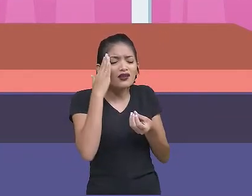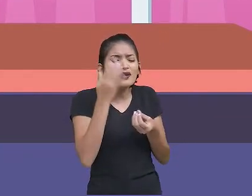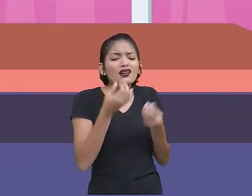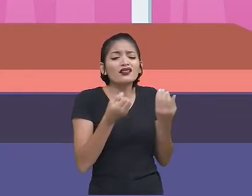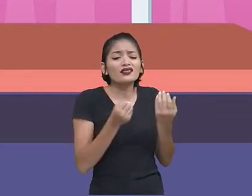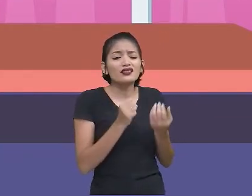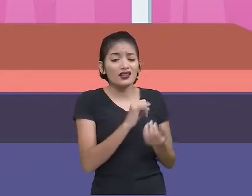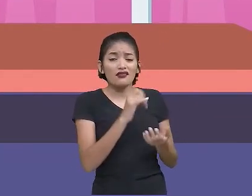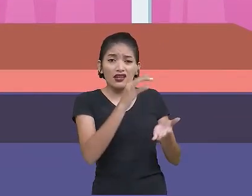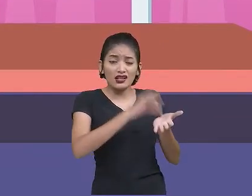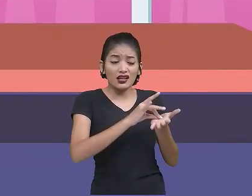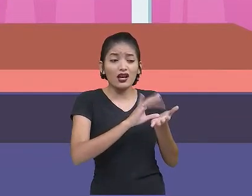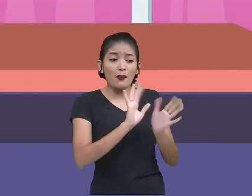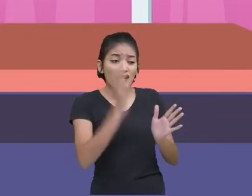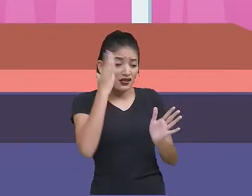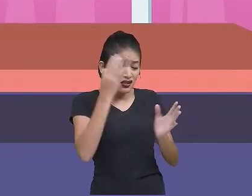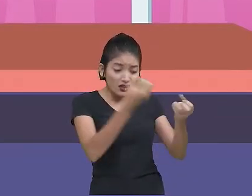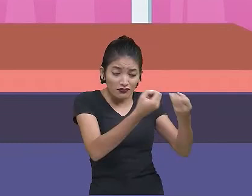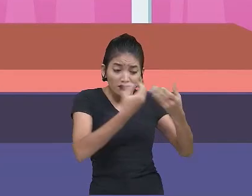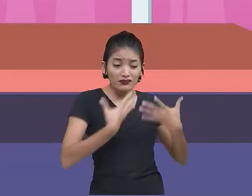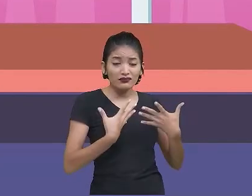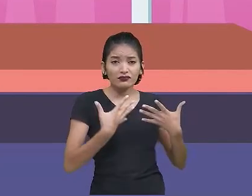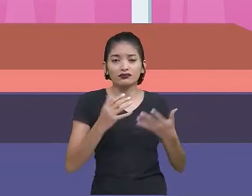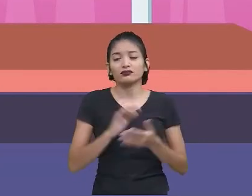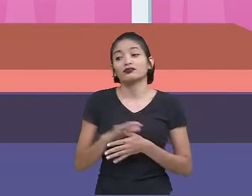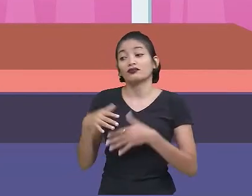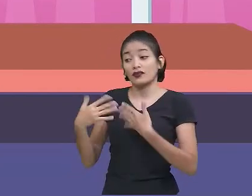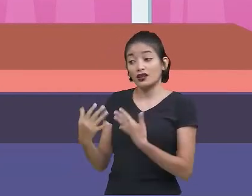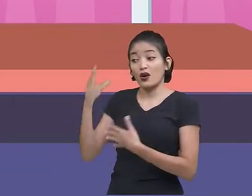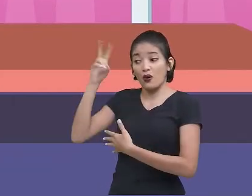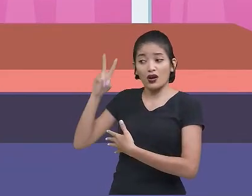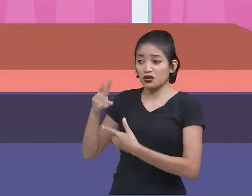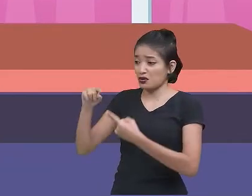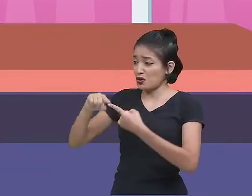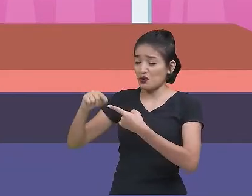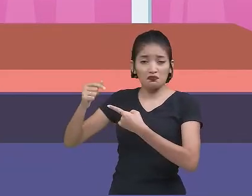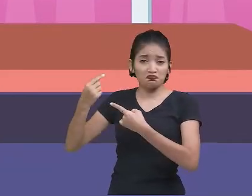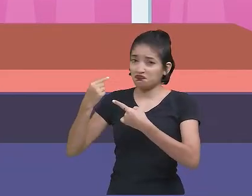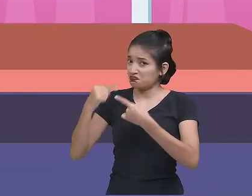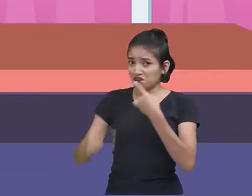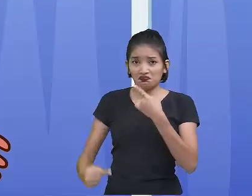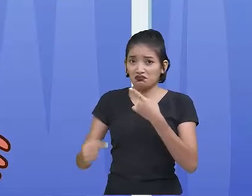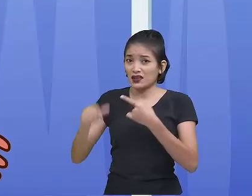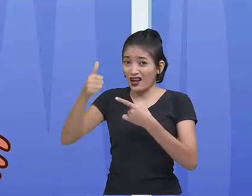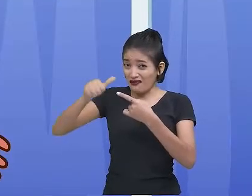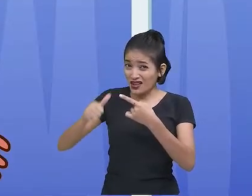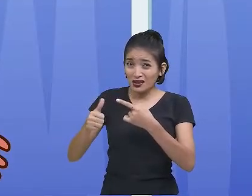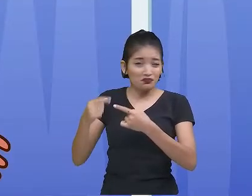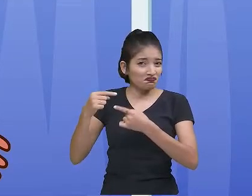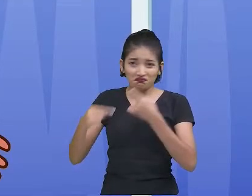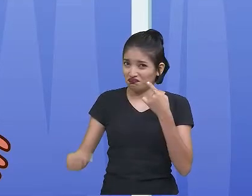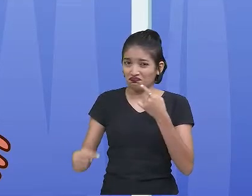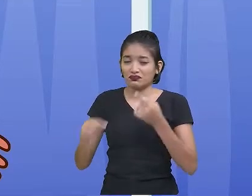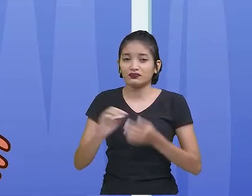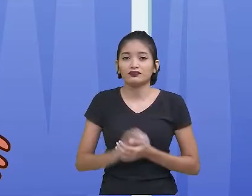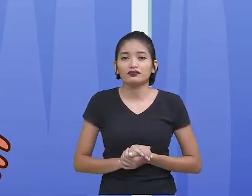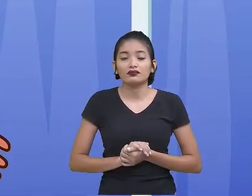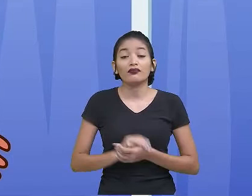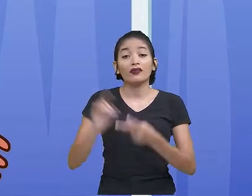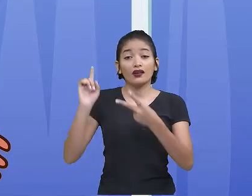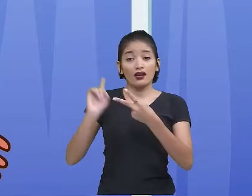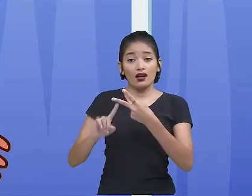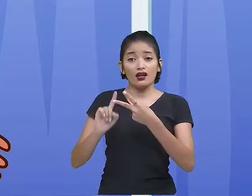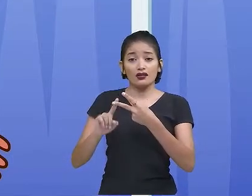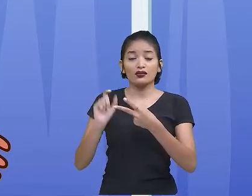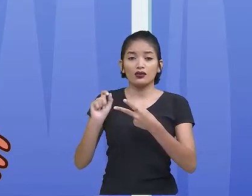que sei foi o que contaram. Então sua história já vazou na primeira peneira. A segunda peneira